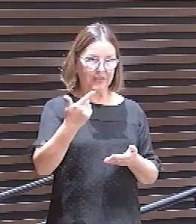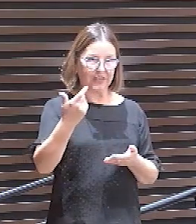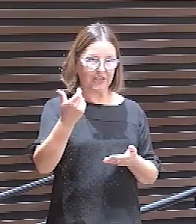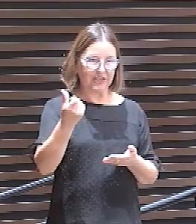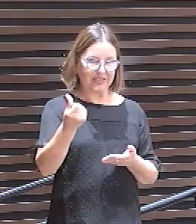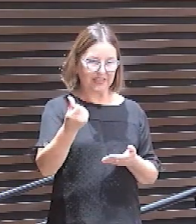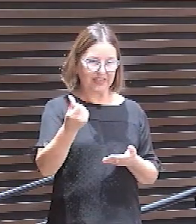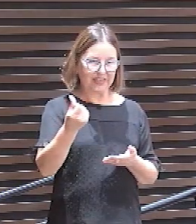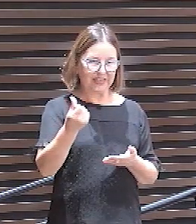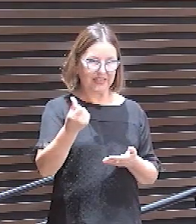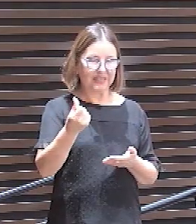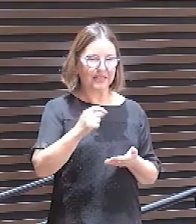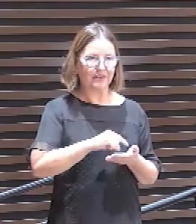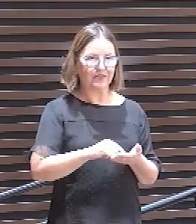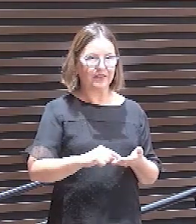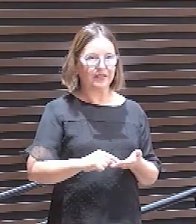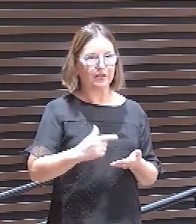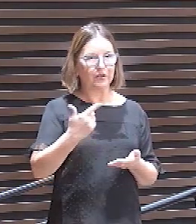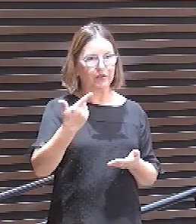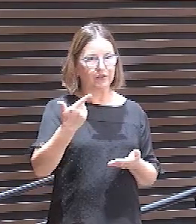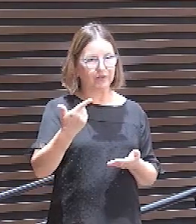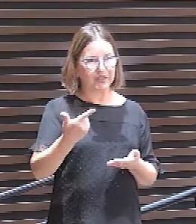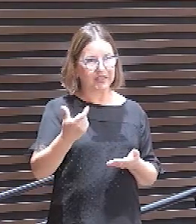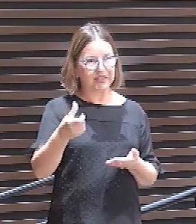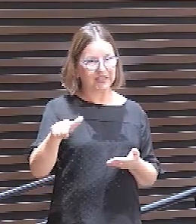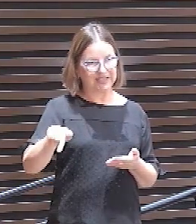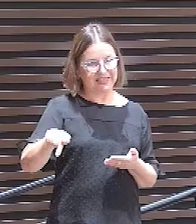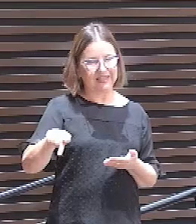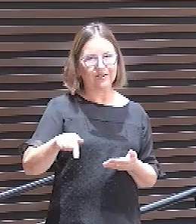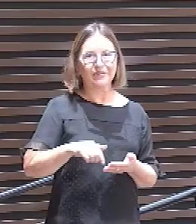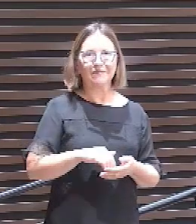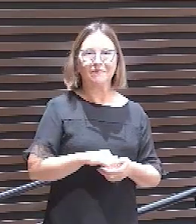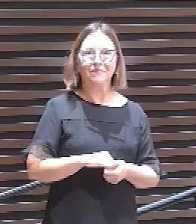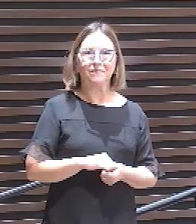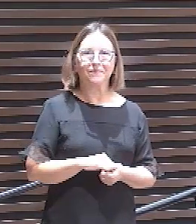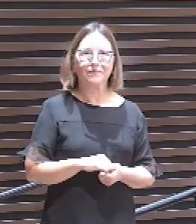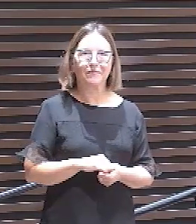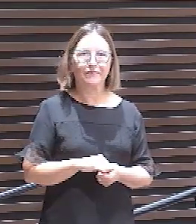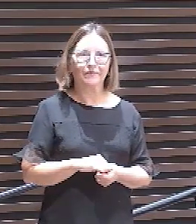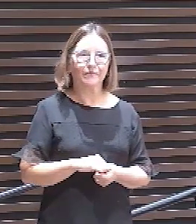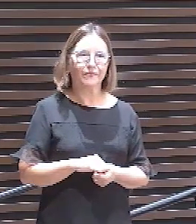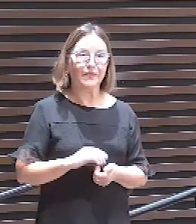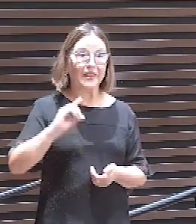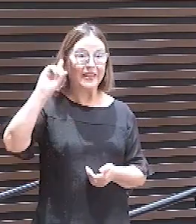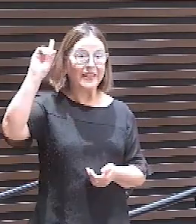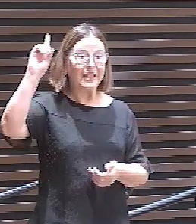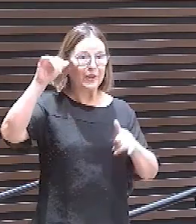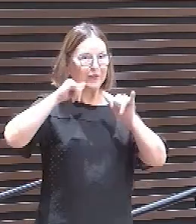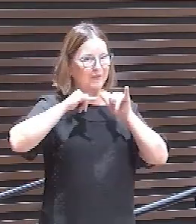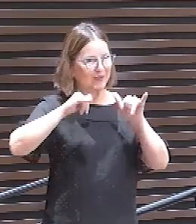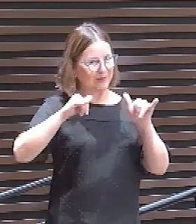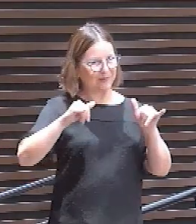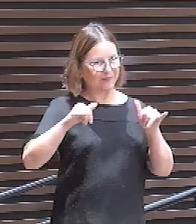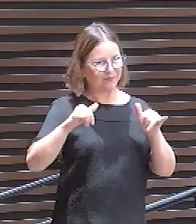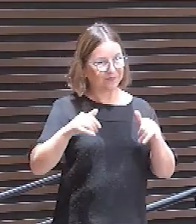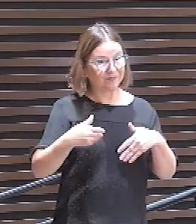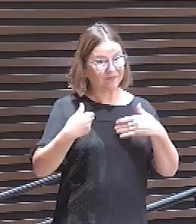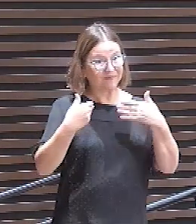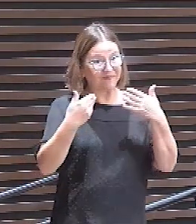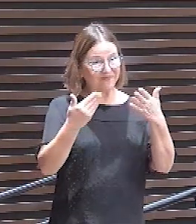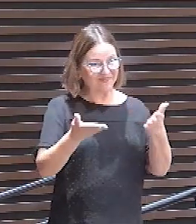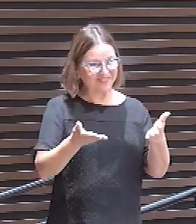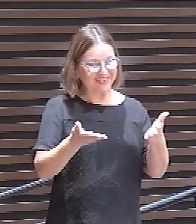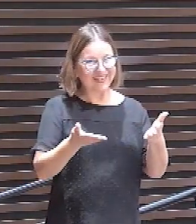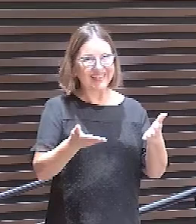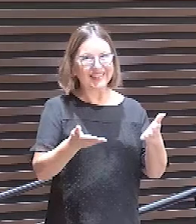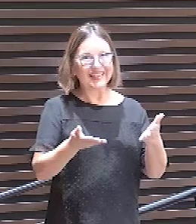Ezequiel 36, 26 e 27. Deus dizendo assim: dar-vos-ei